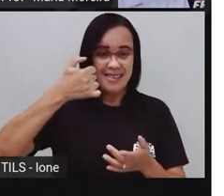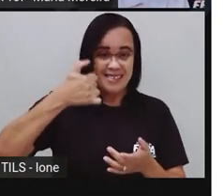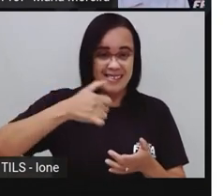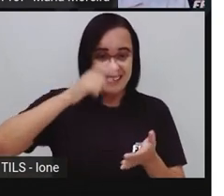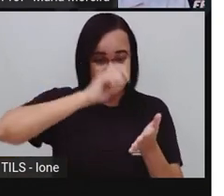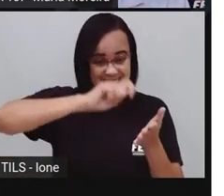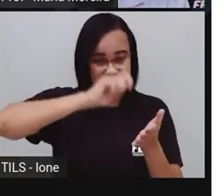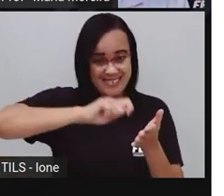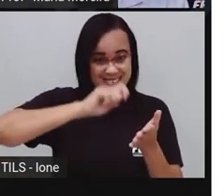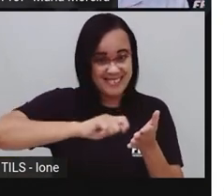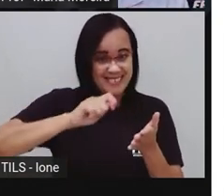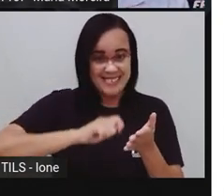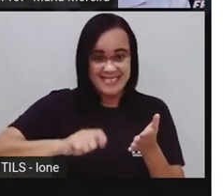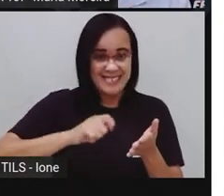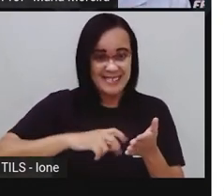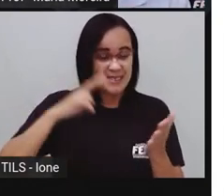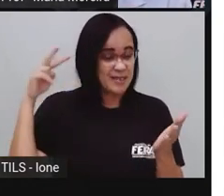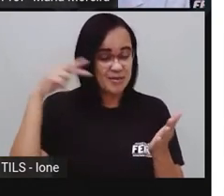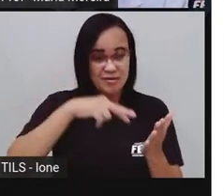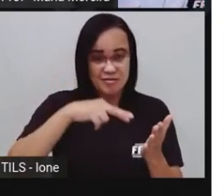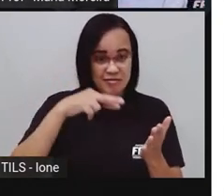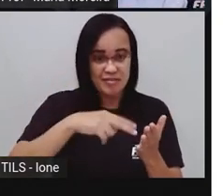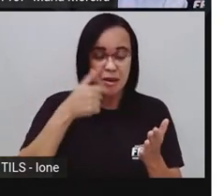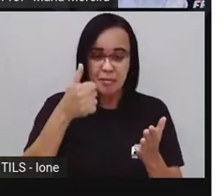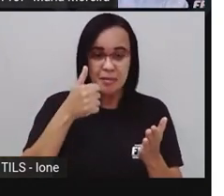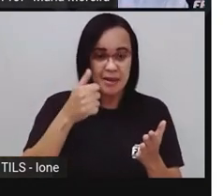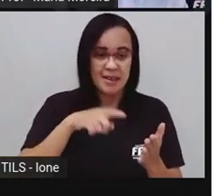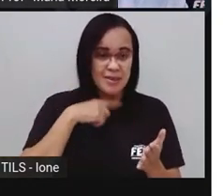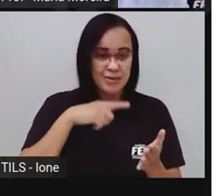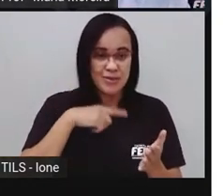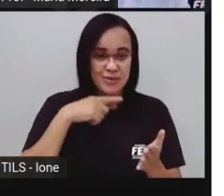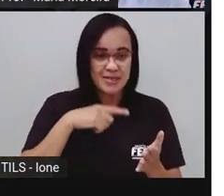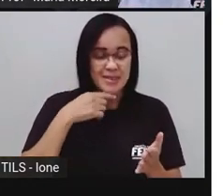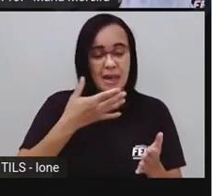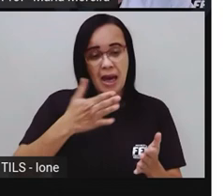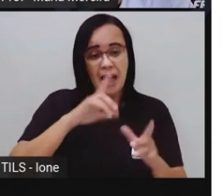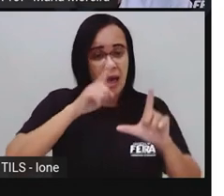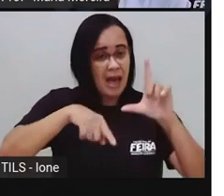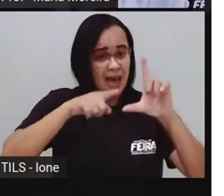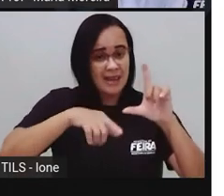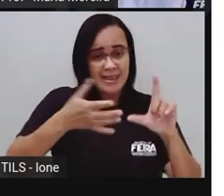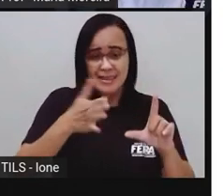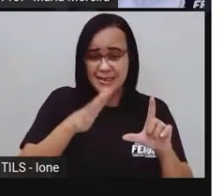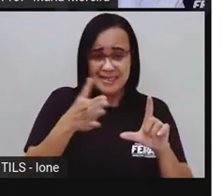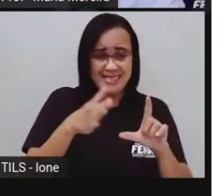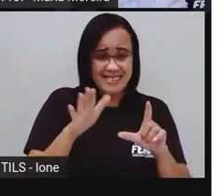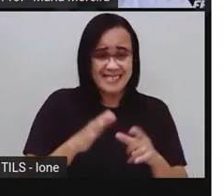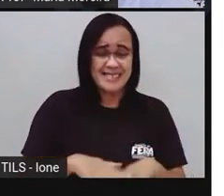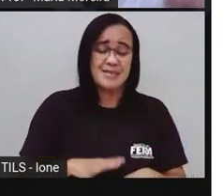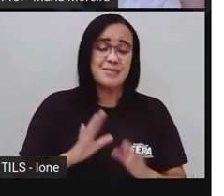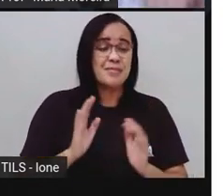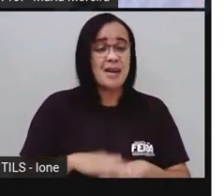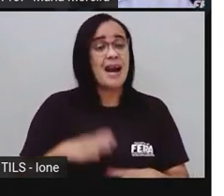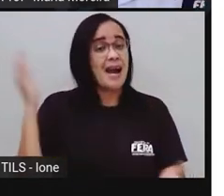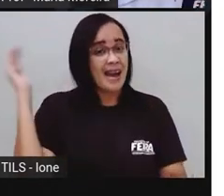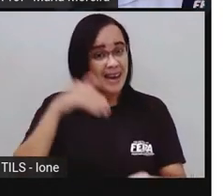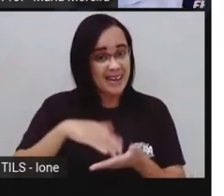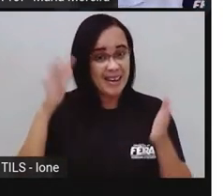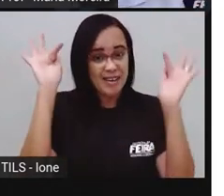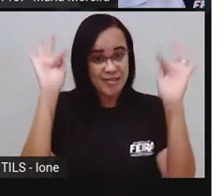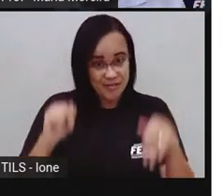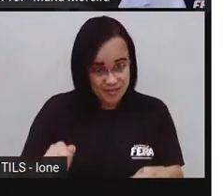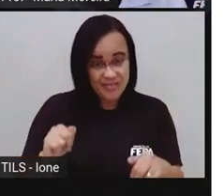consegue enxergar a linha e aí como a prova eu consegue enxergar letra sai mais ou menos assim mas daqui até o final do nosso ano letivo aí ela entra dá para